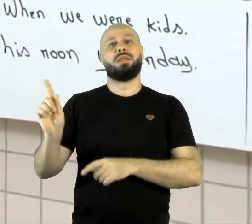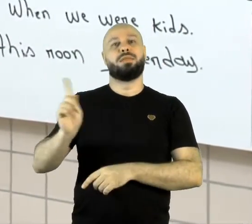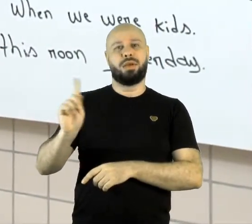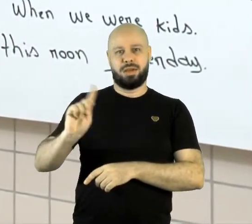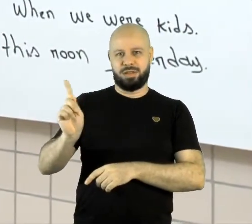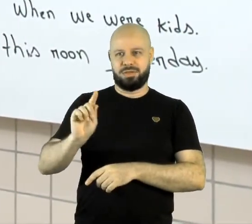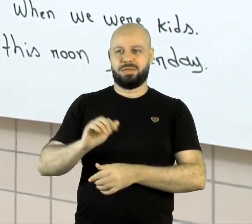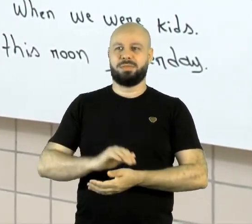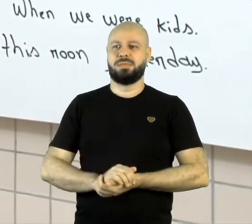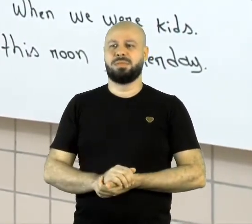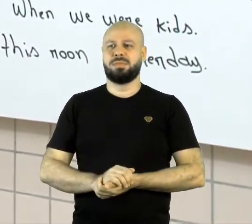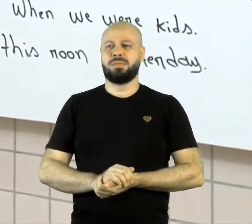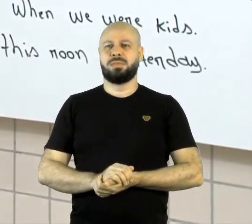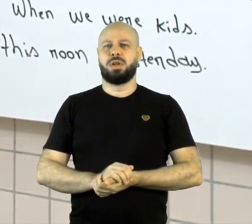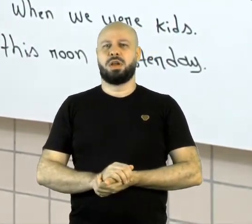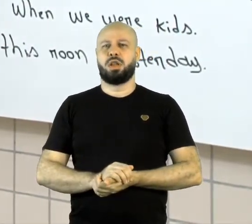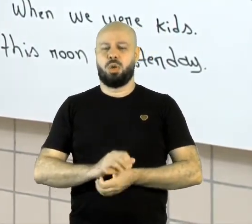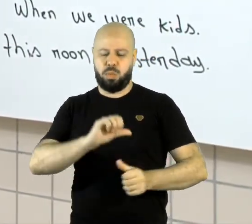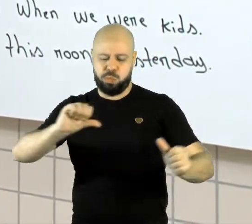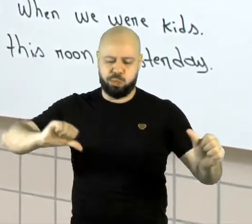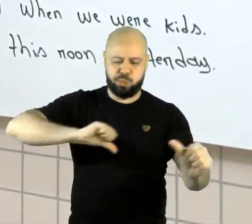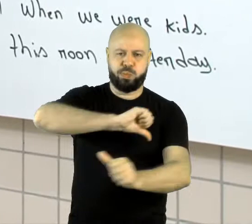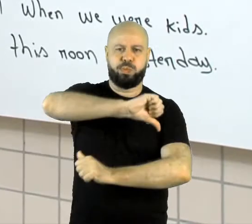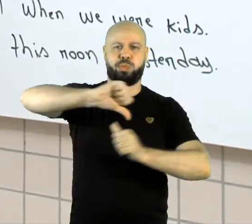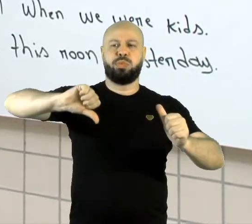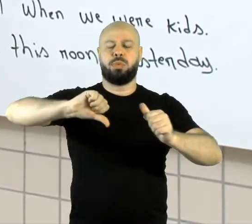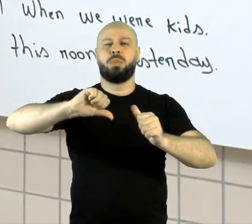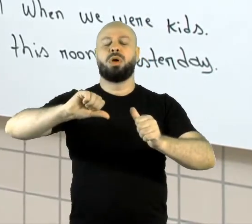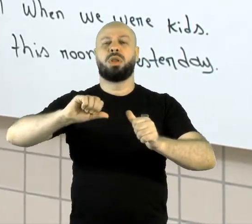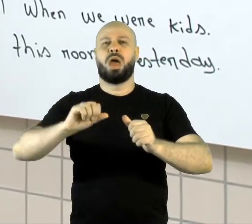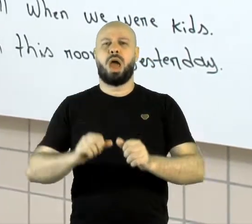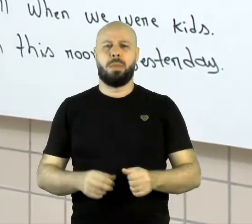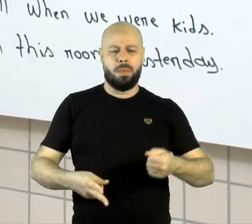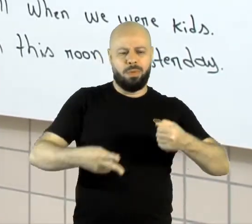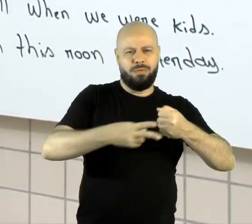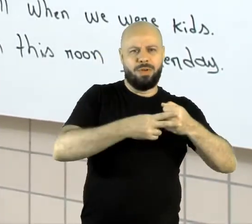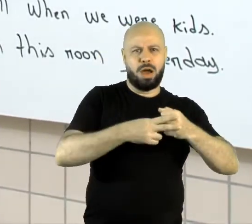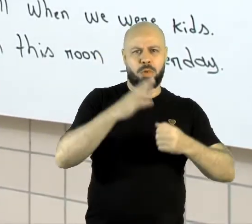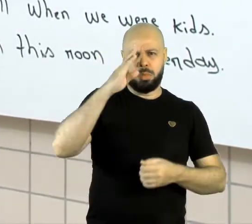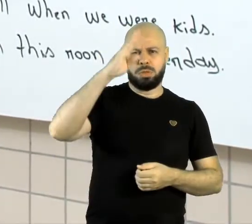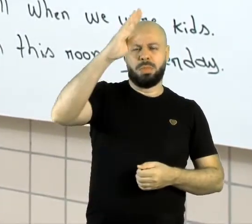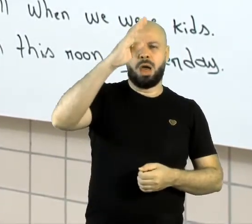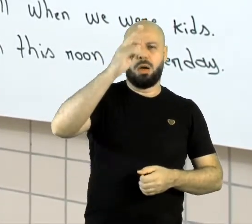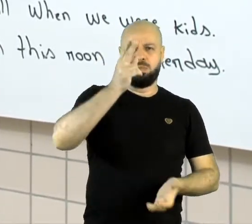vai transformá-lo na forma normal. Então eu tenho aqui,